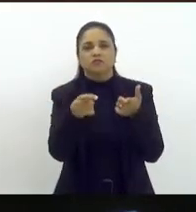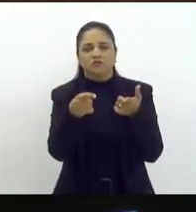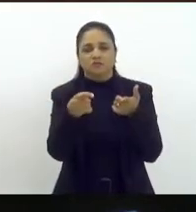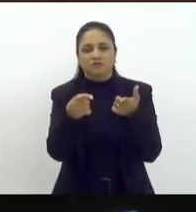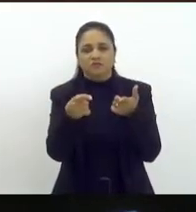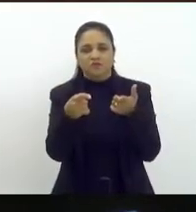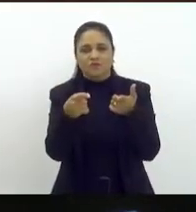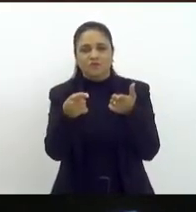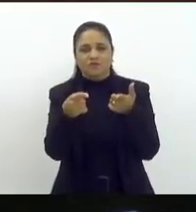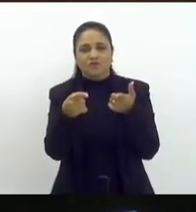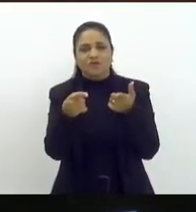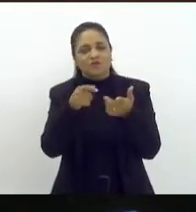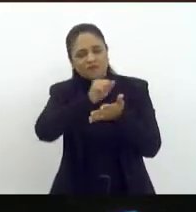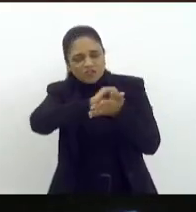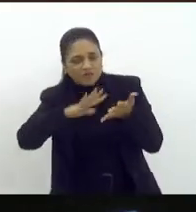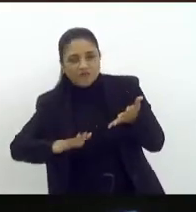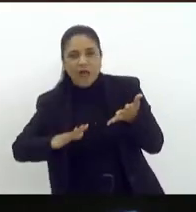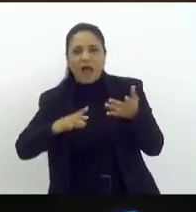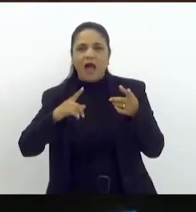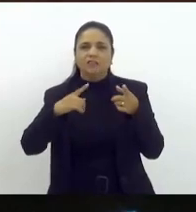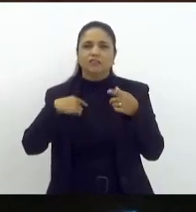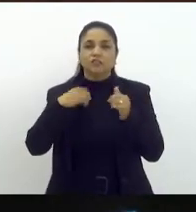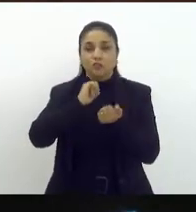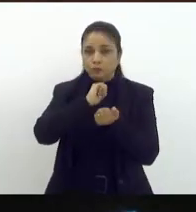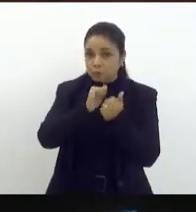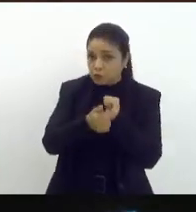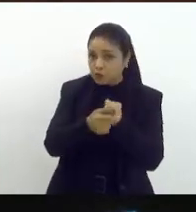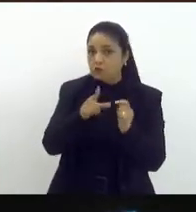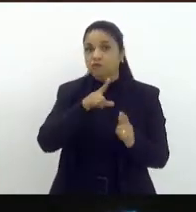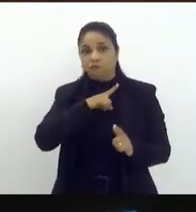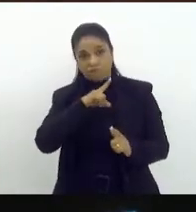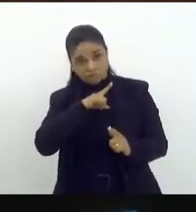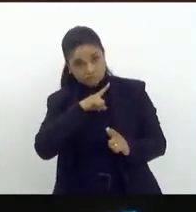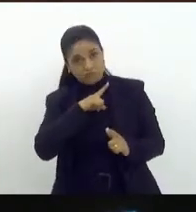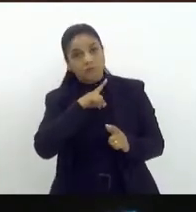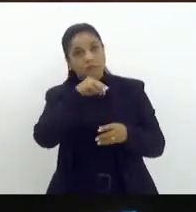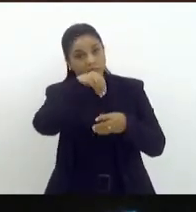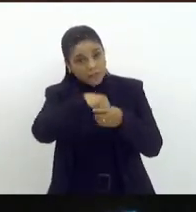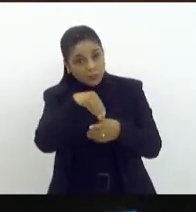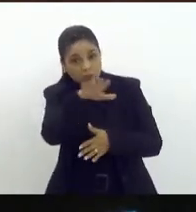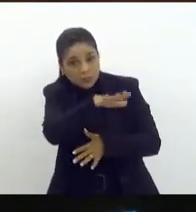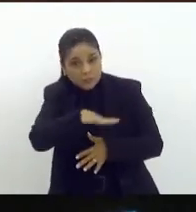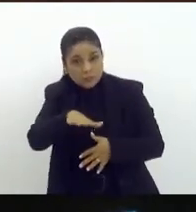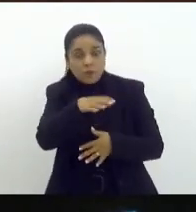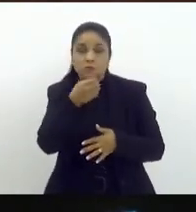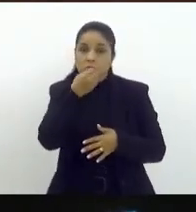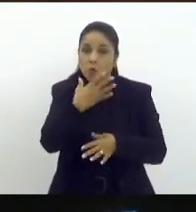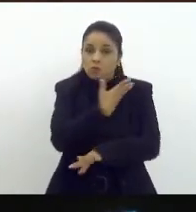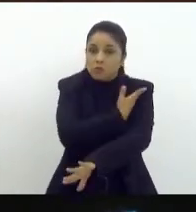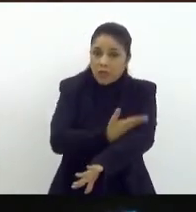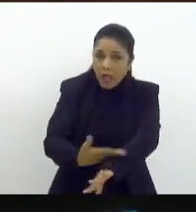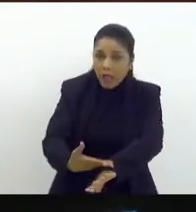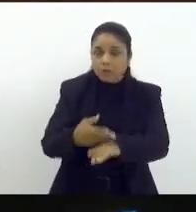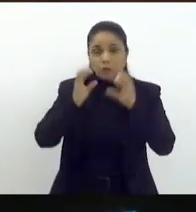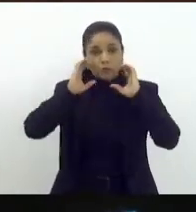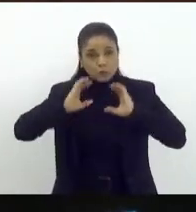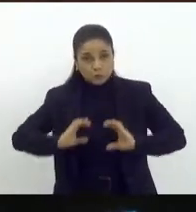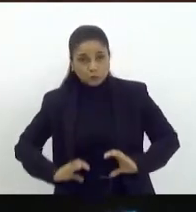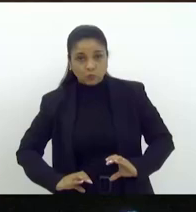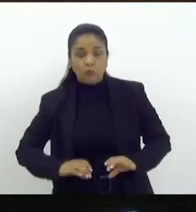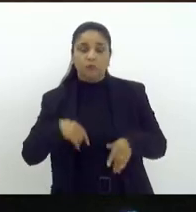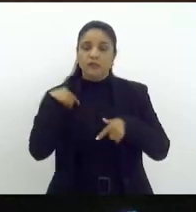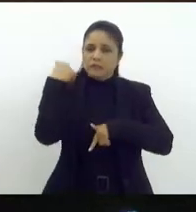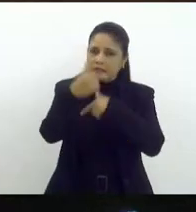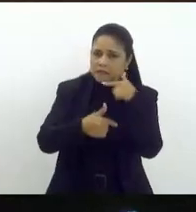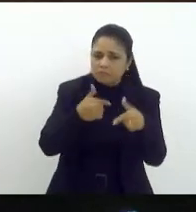há diversas atividades inclusive esportiva e também dos bons atos bons costumes que a gente sempre trabalha